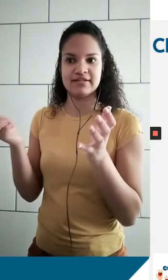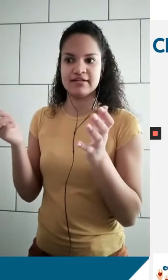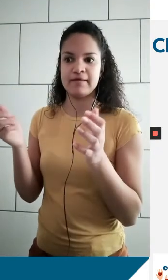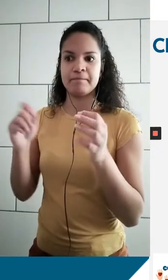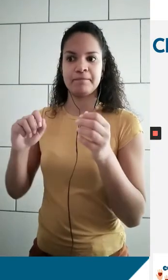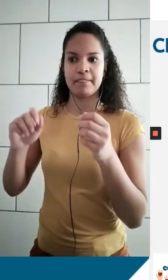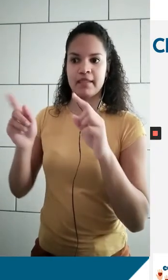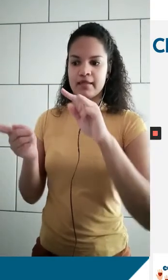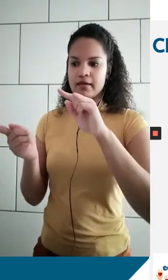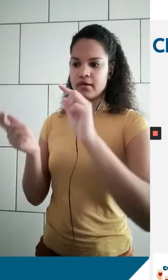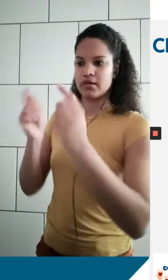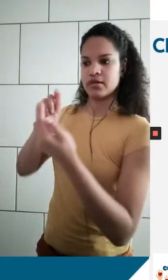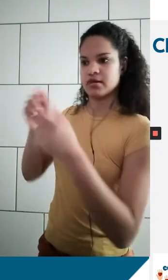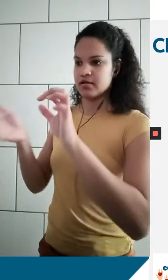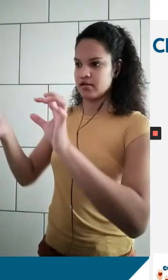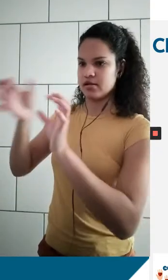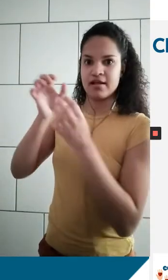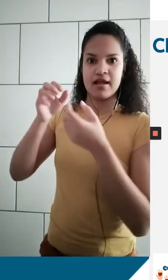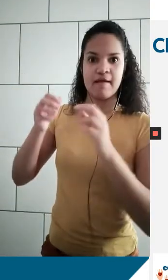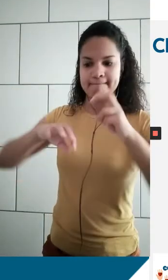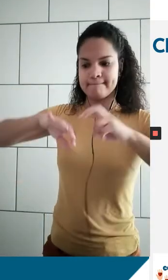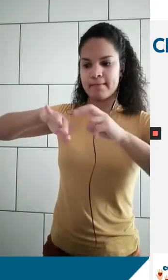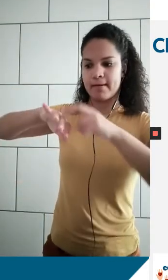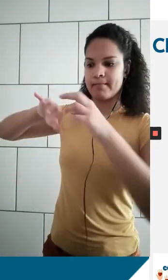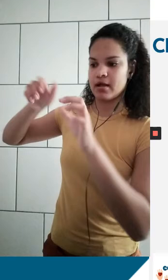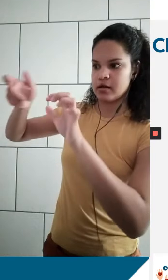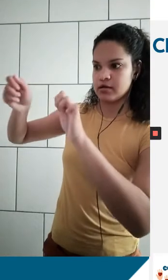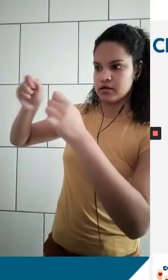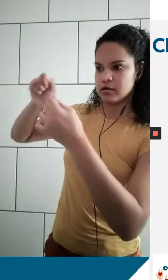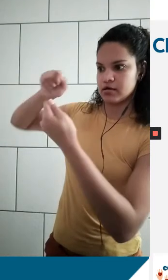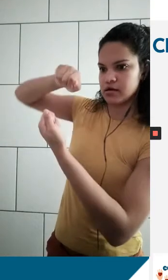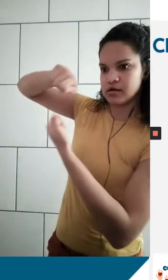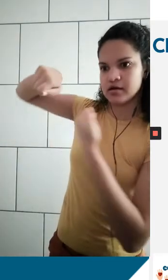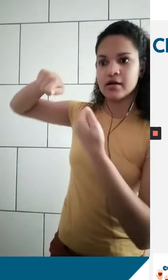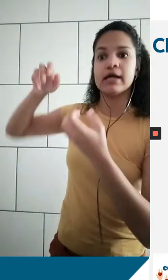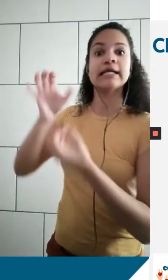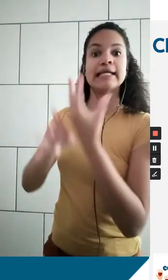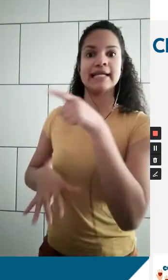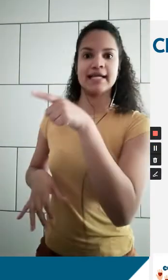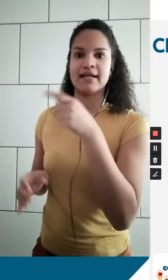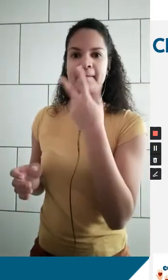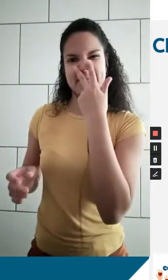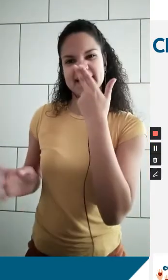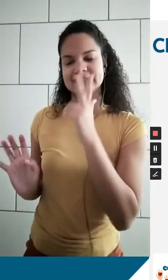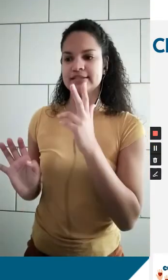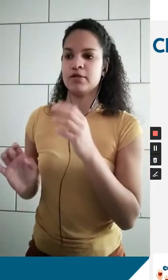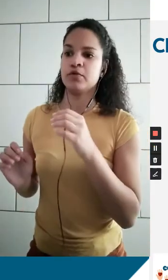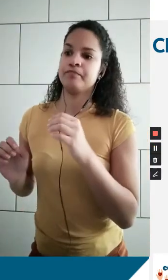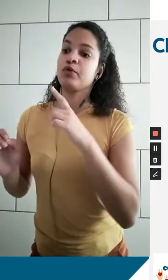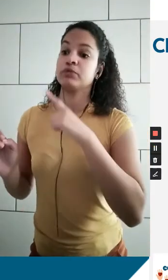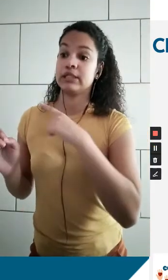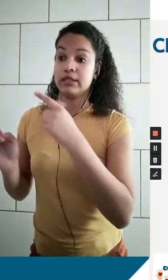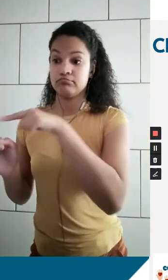se formando o que a gente chama de dupla hélice, a gente ia ver o seguinte: onde a gente coloca as mãos para subir, seria formado pelos